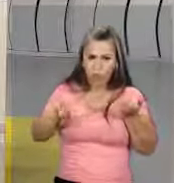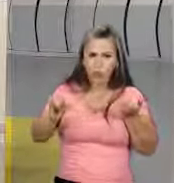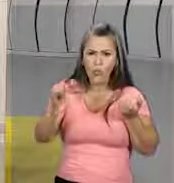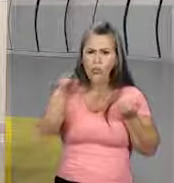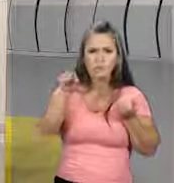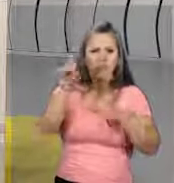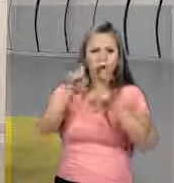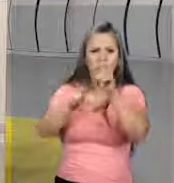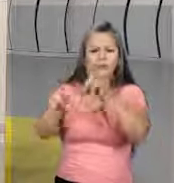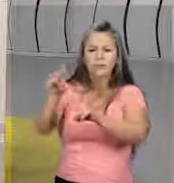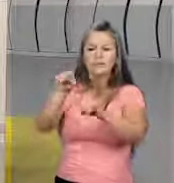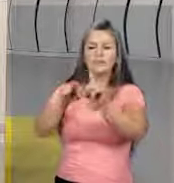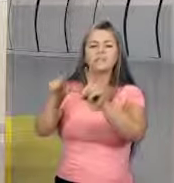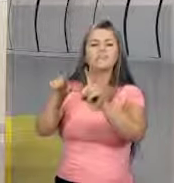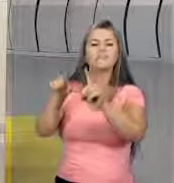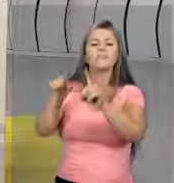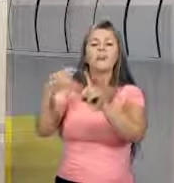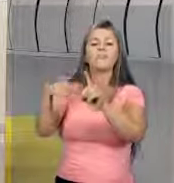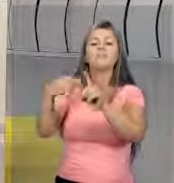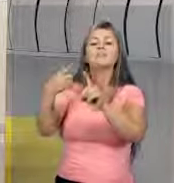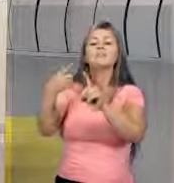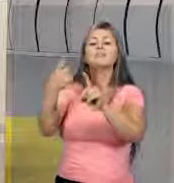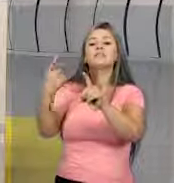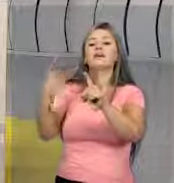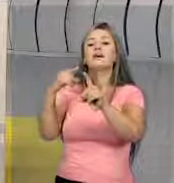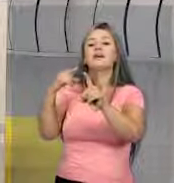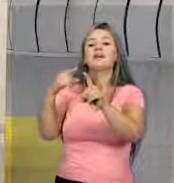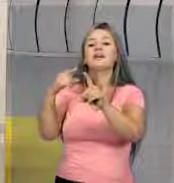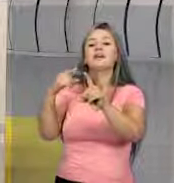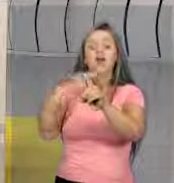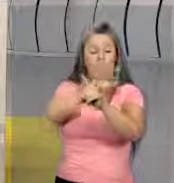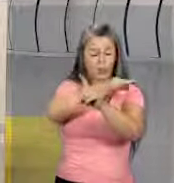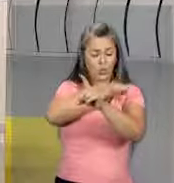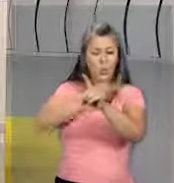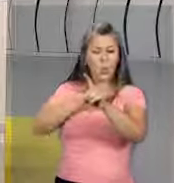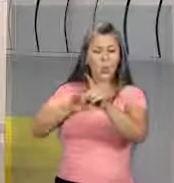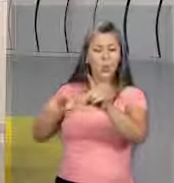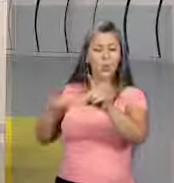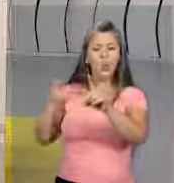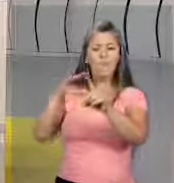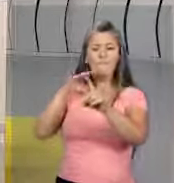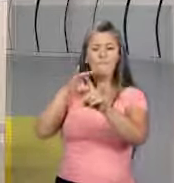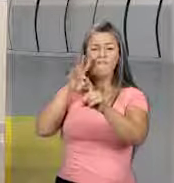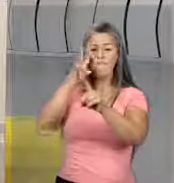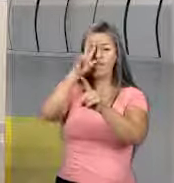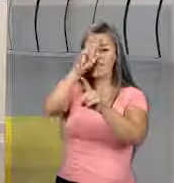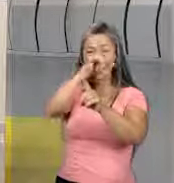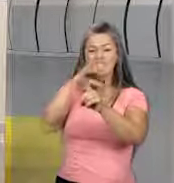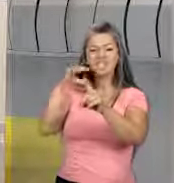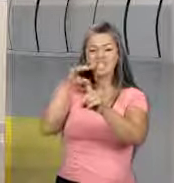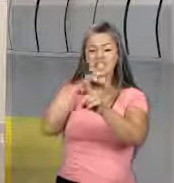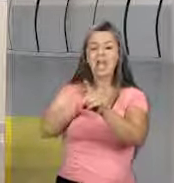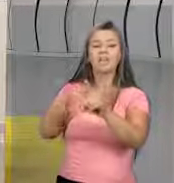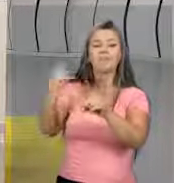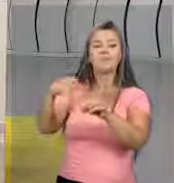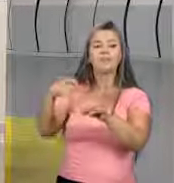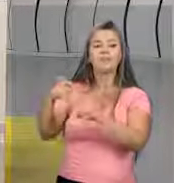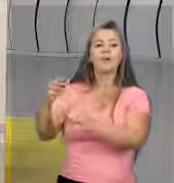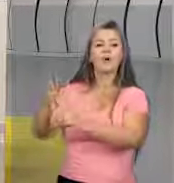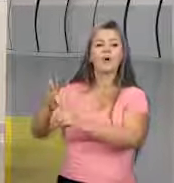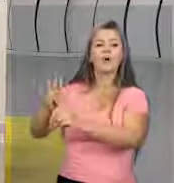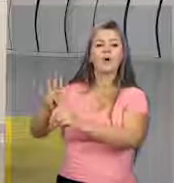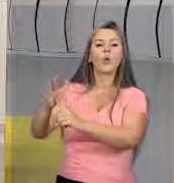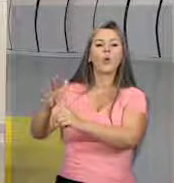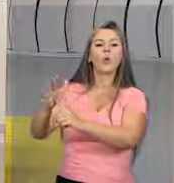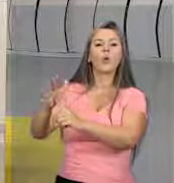é necessário um ventiladorzinho, é necessário um cooler para ajudar a dissipação dessa